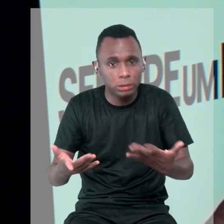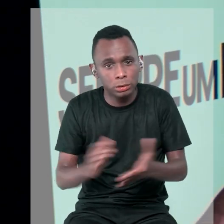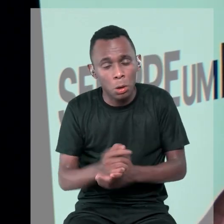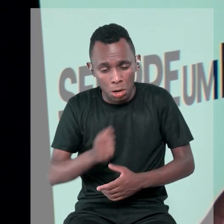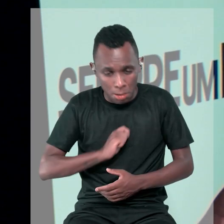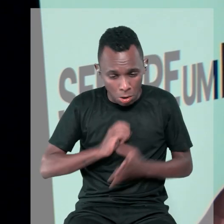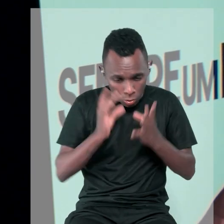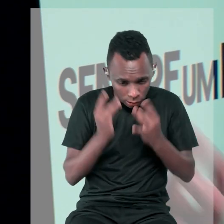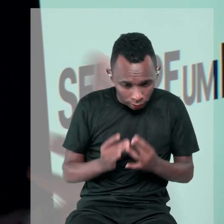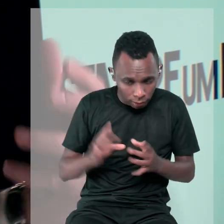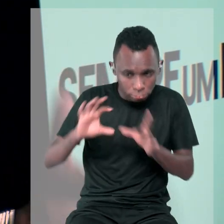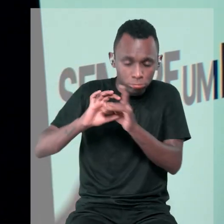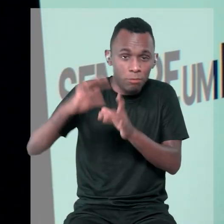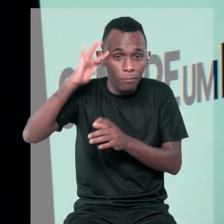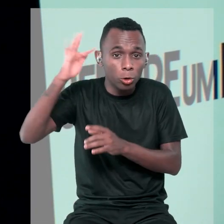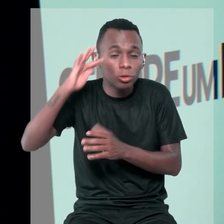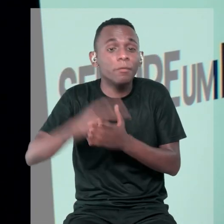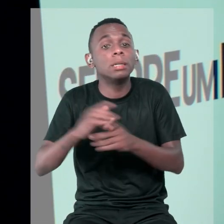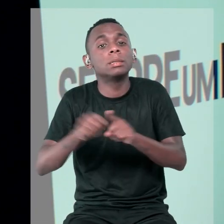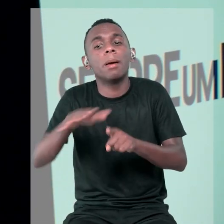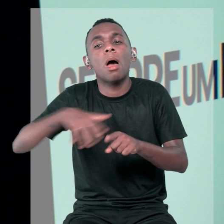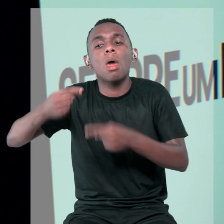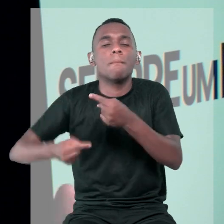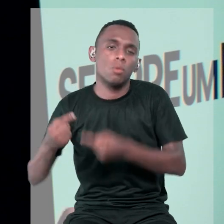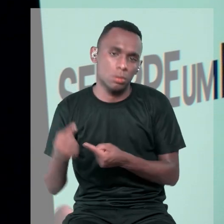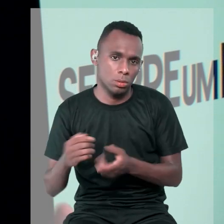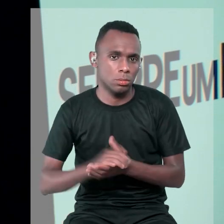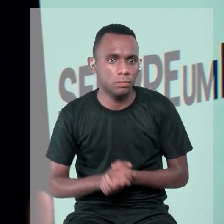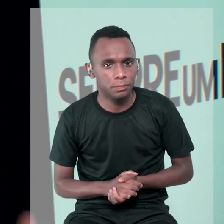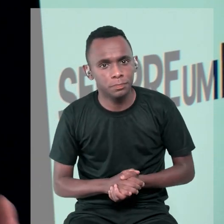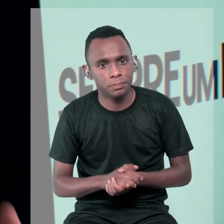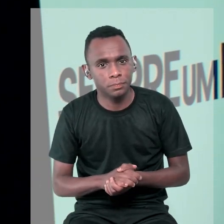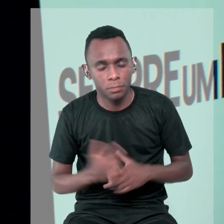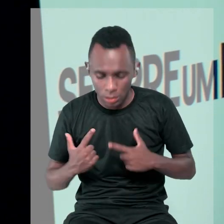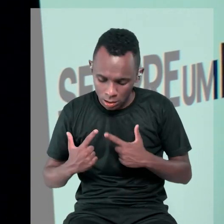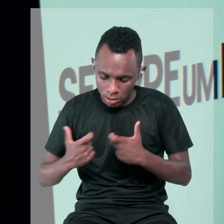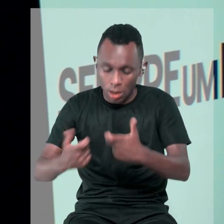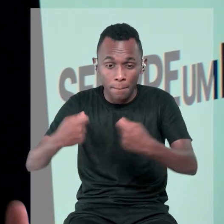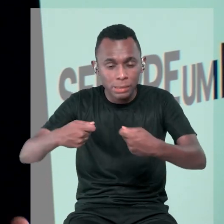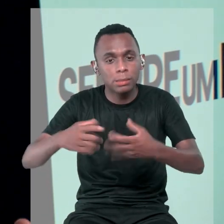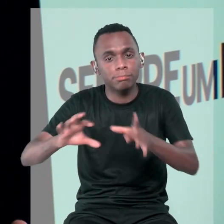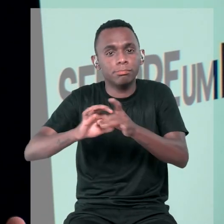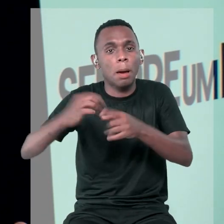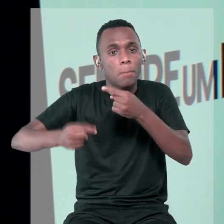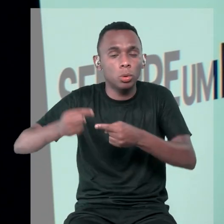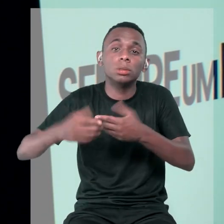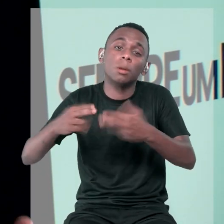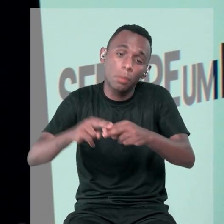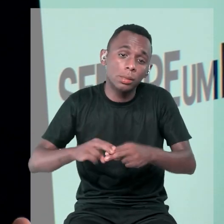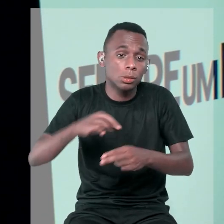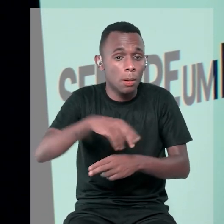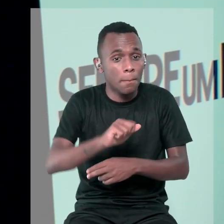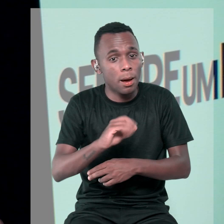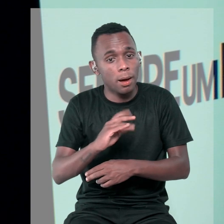só, né, e com a política. Guerra implica em pensar a política. E foi isso que Maquiavel fez quando